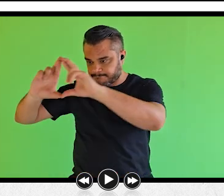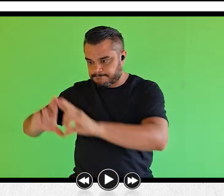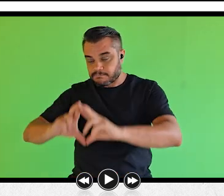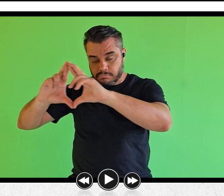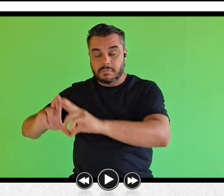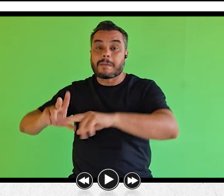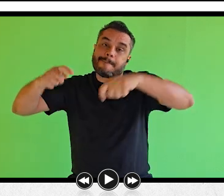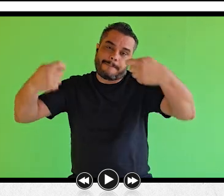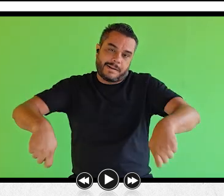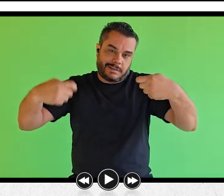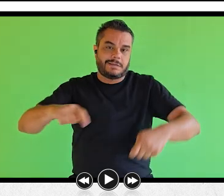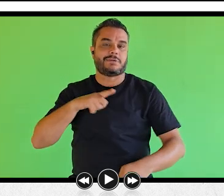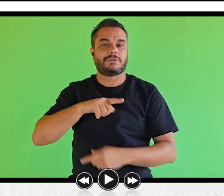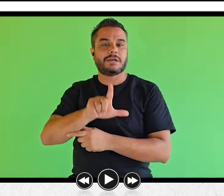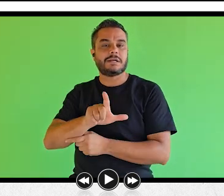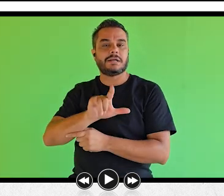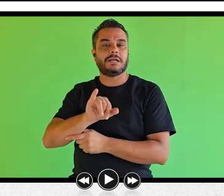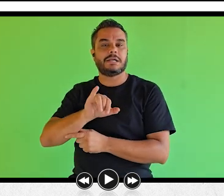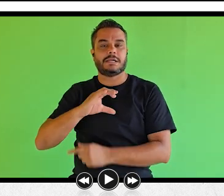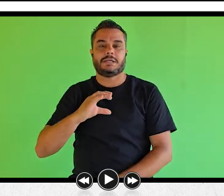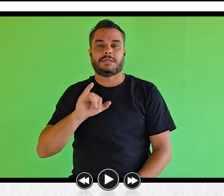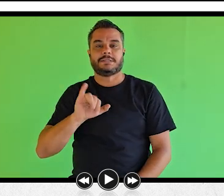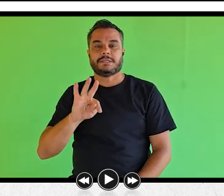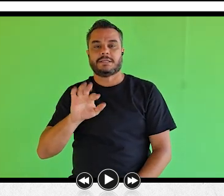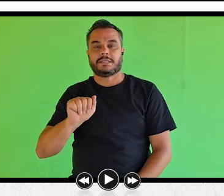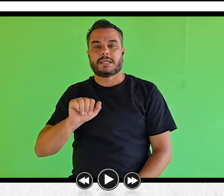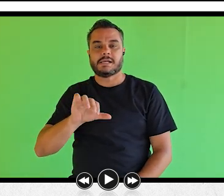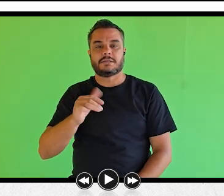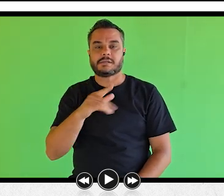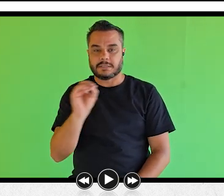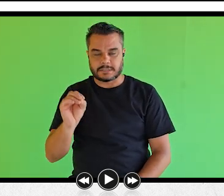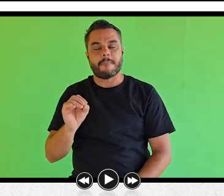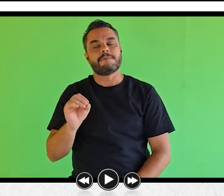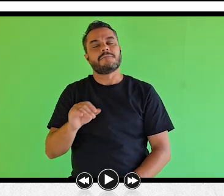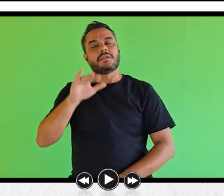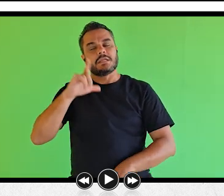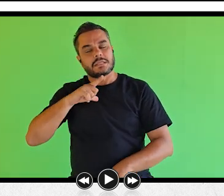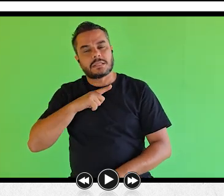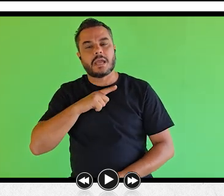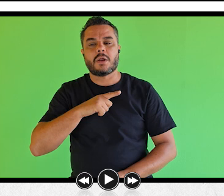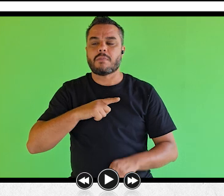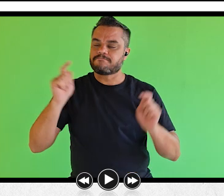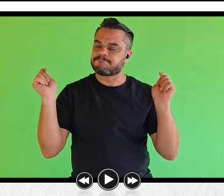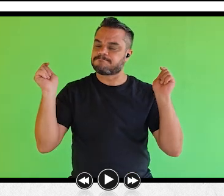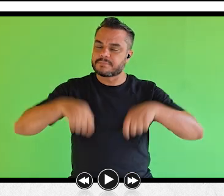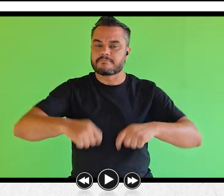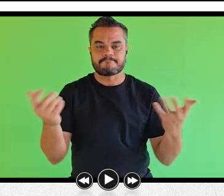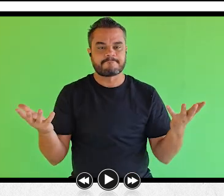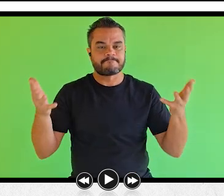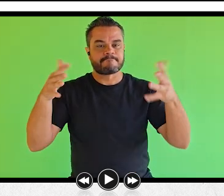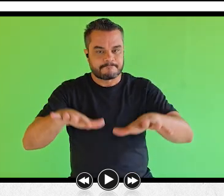visando justamente facilitar e possibilitar essa inclusão. Então veja que a contratação ela aparece como